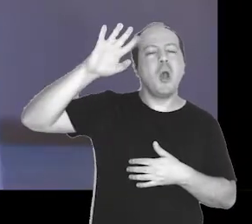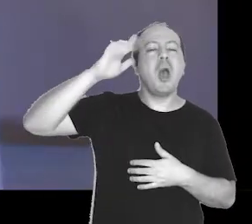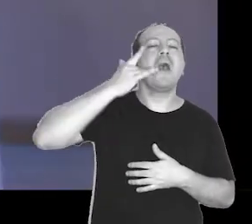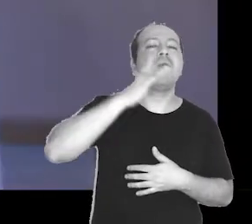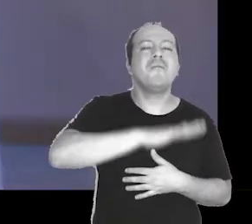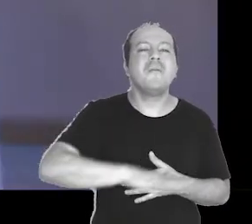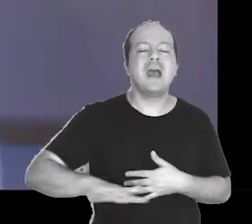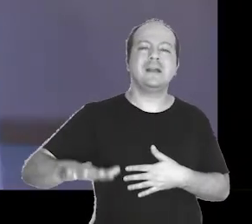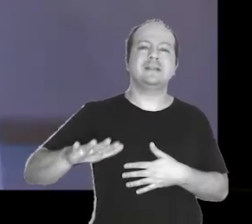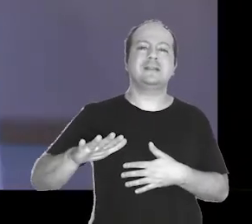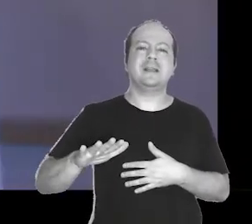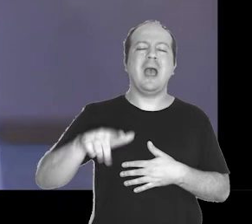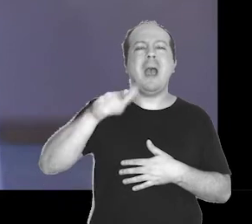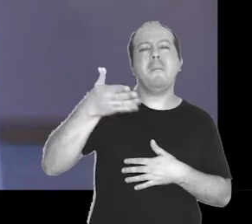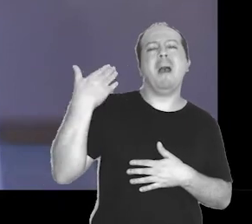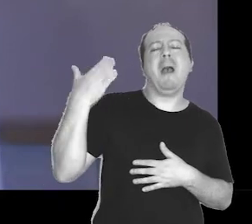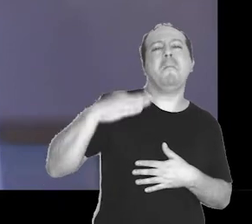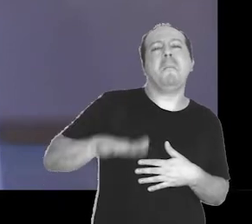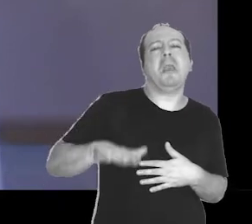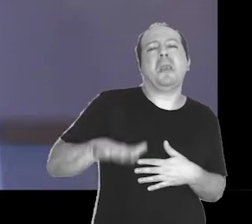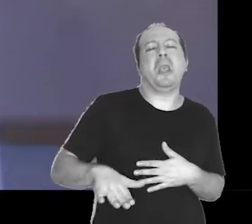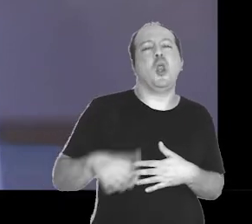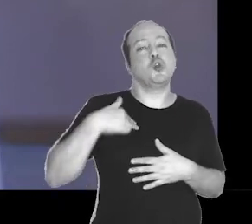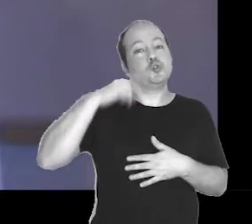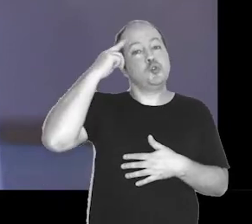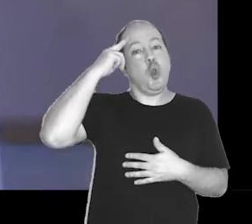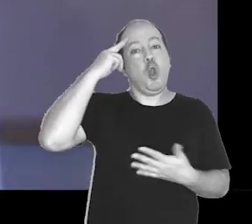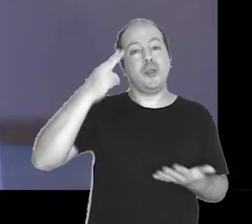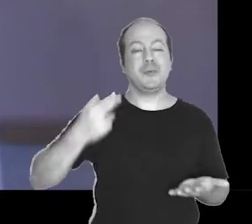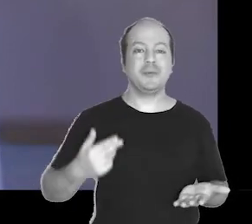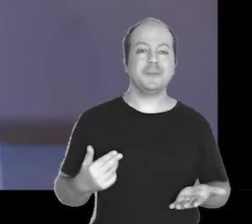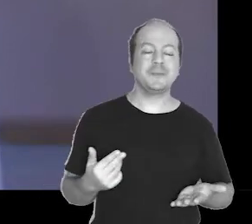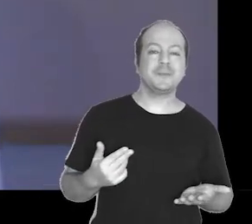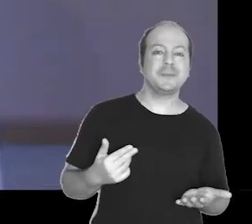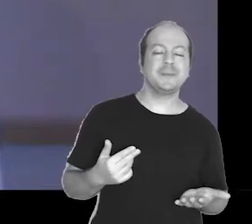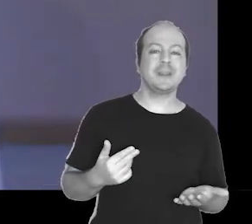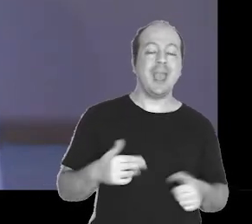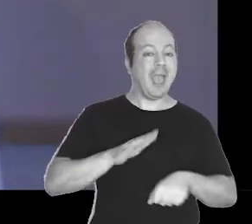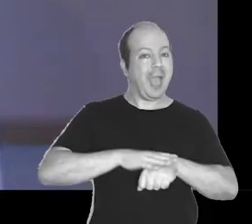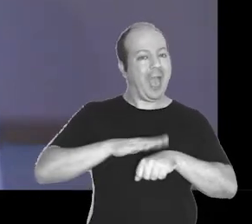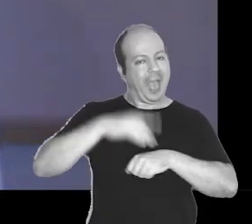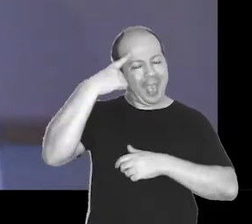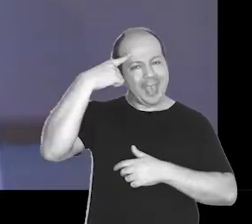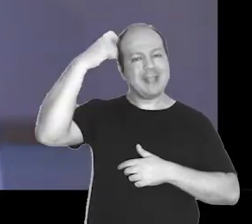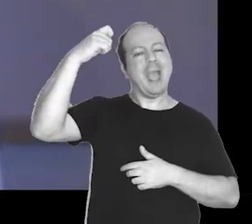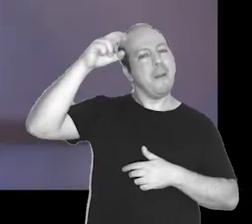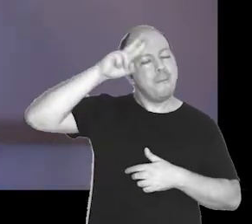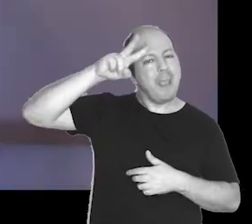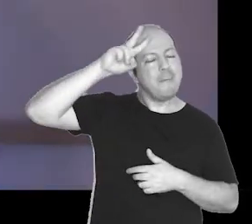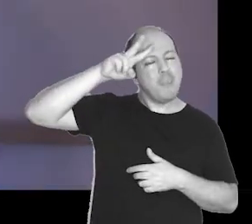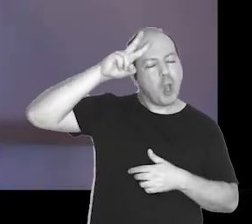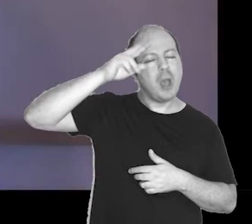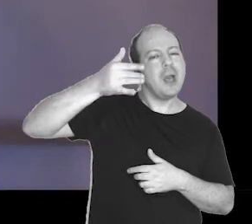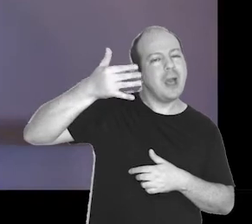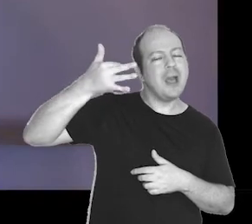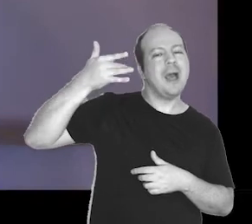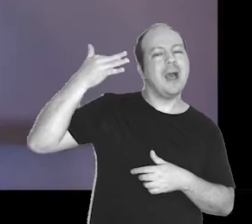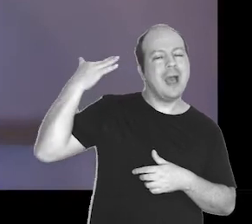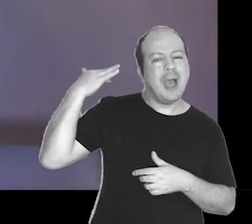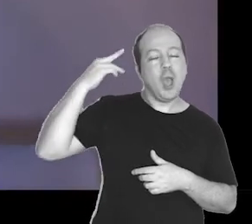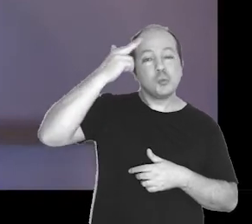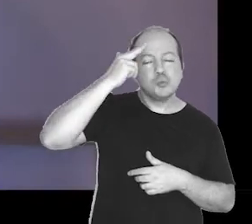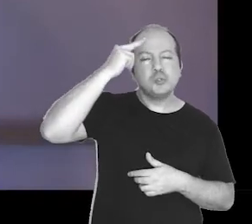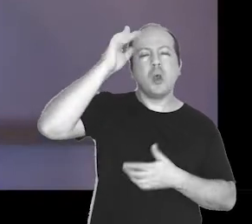mas tão pequeno você era. Enfim, um sonho. Partamos da ideia de uma memória recriada, um